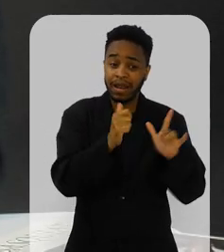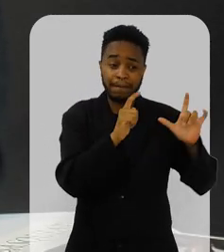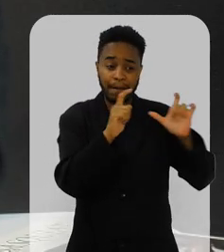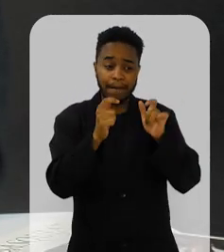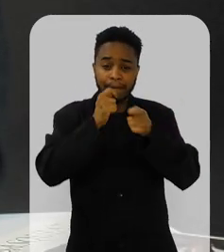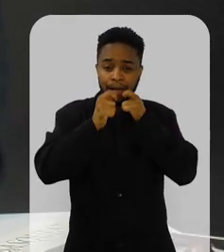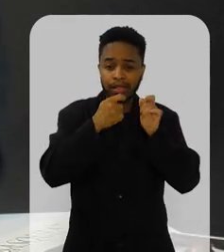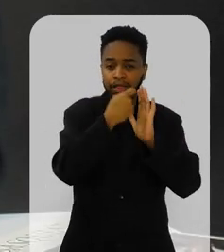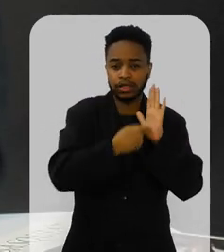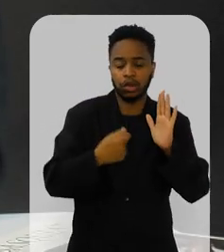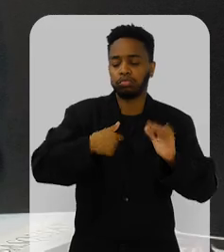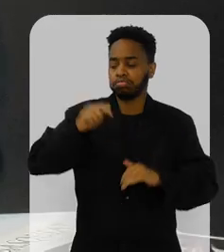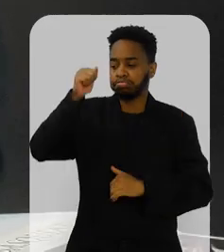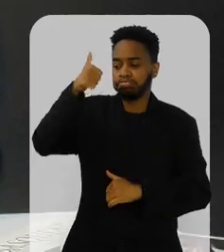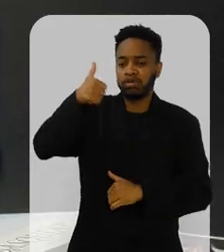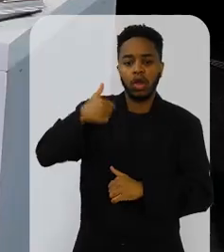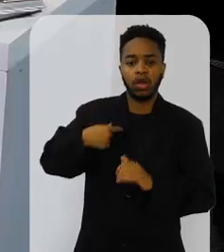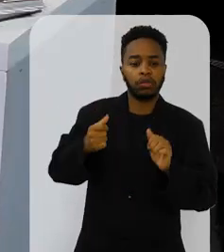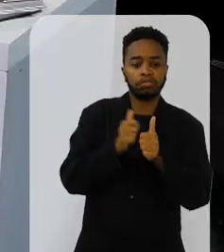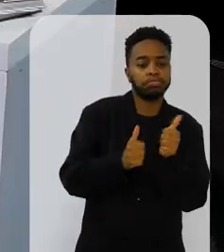já, opa, deixa comigo.